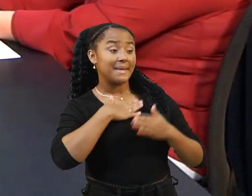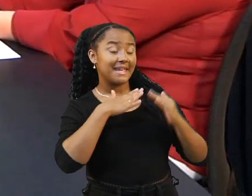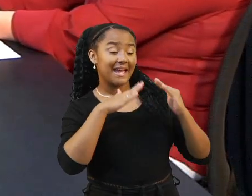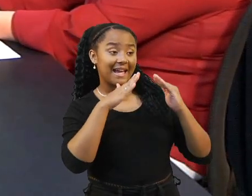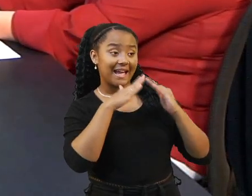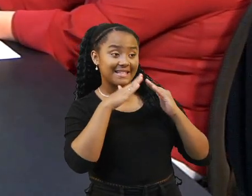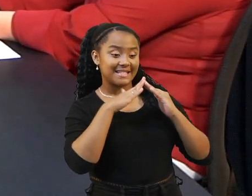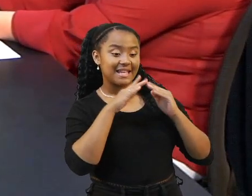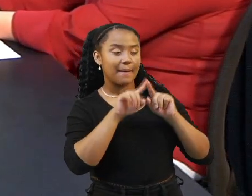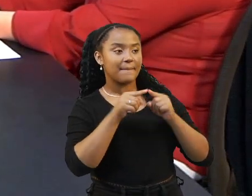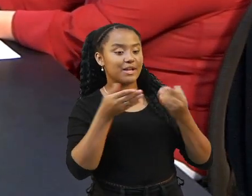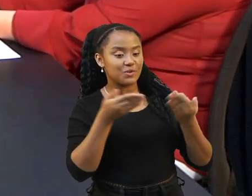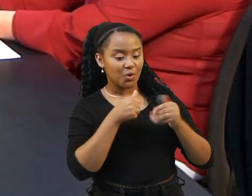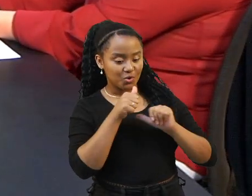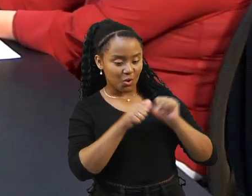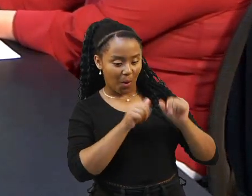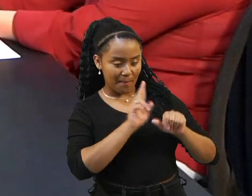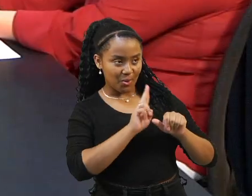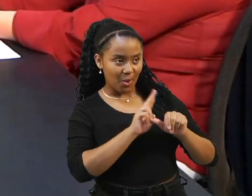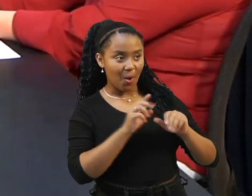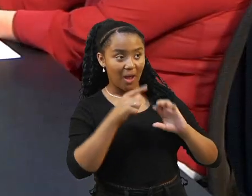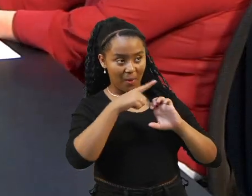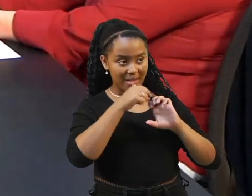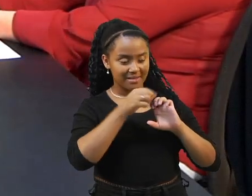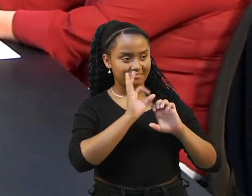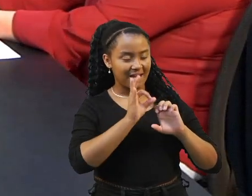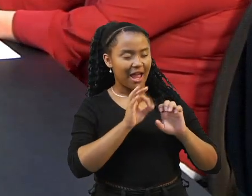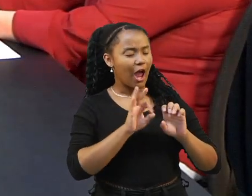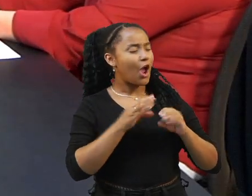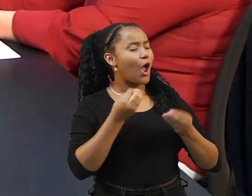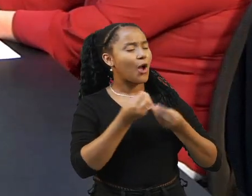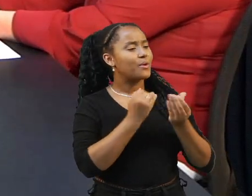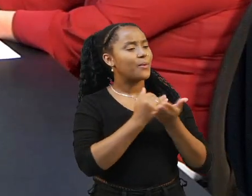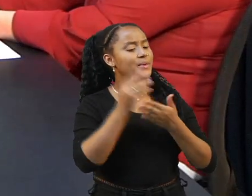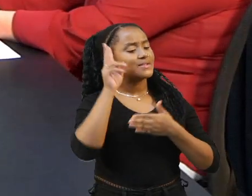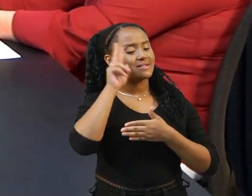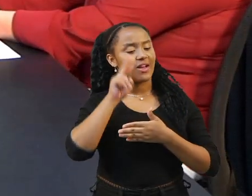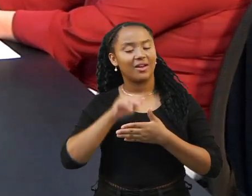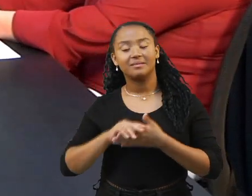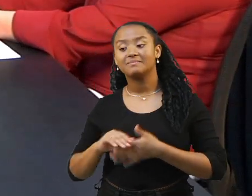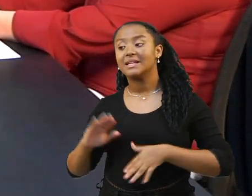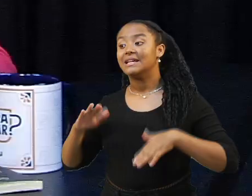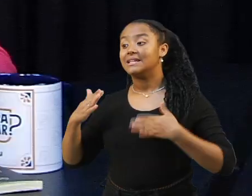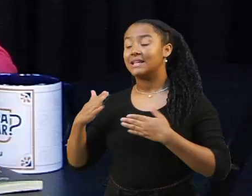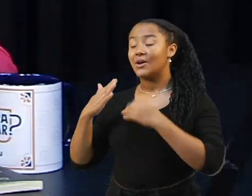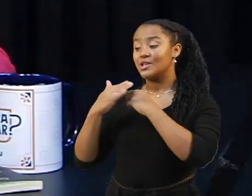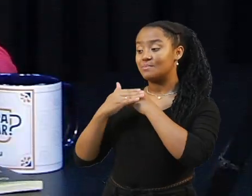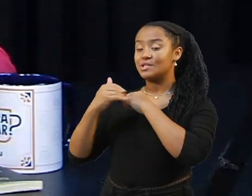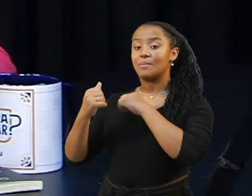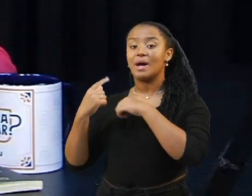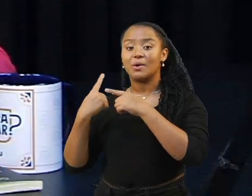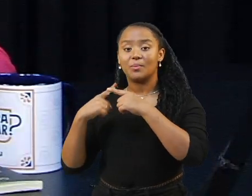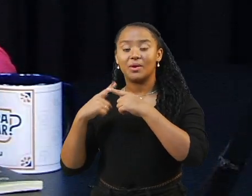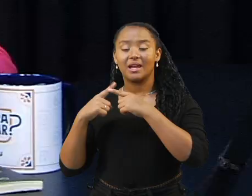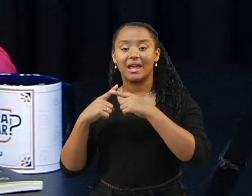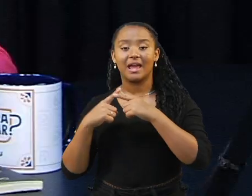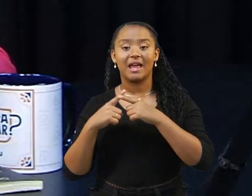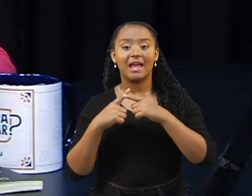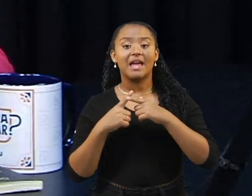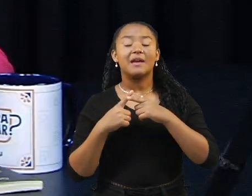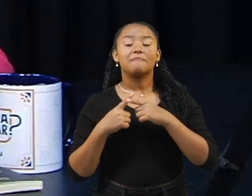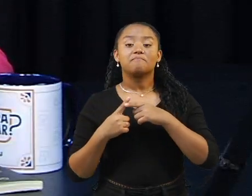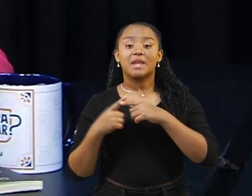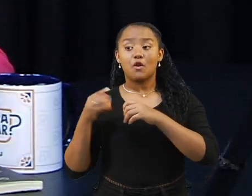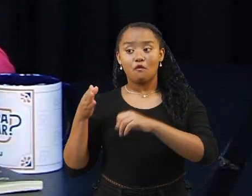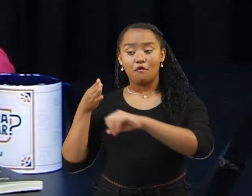que hoje é a ESEBA. Como começou essa história? Nos chamaram para fazer... a gente foi para lá